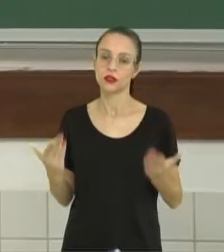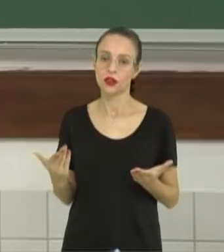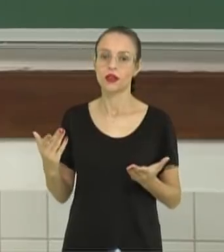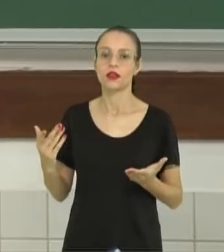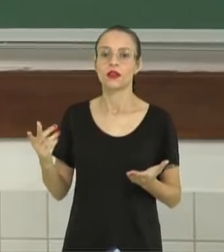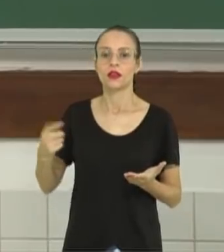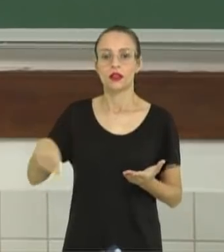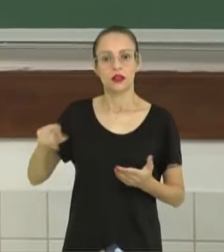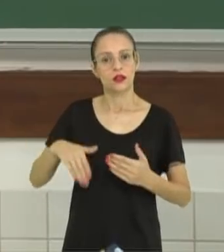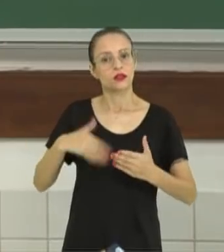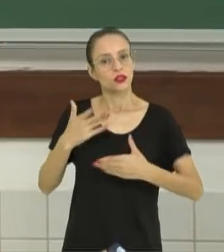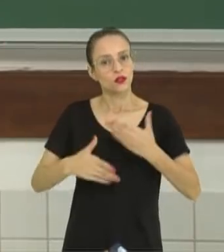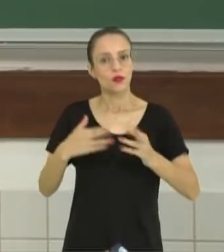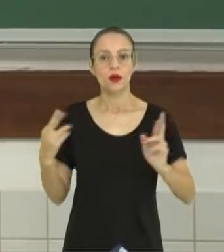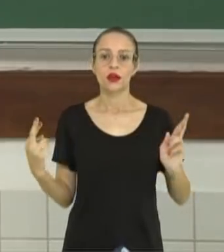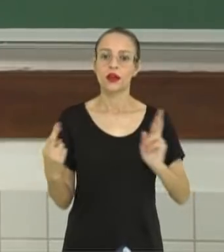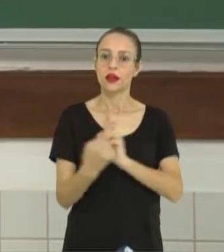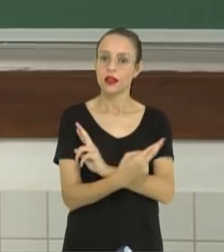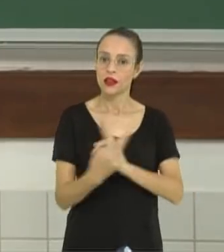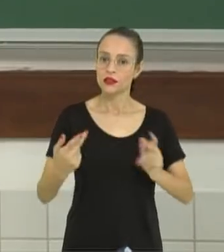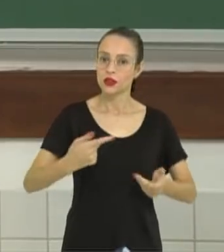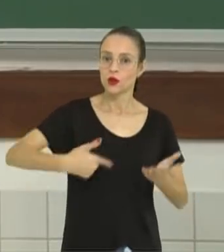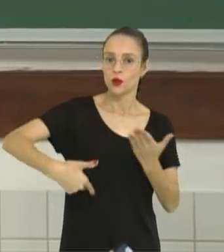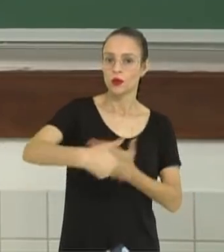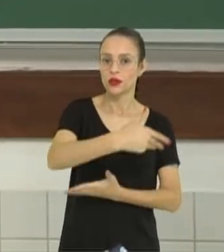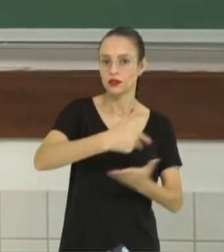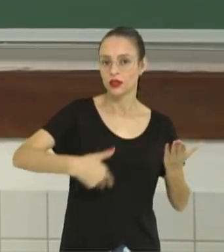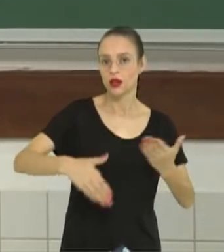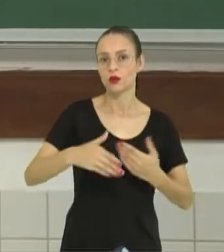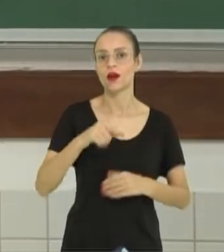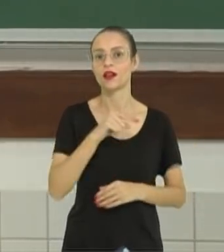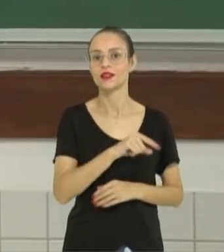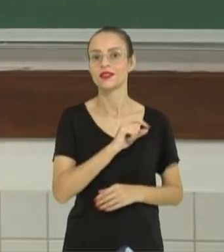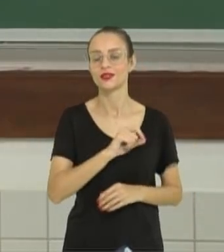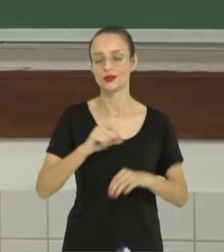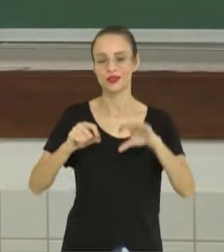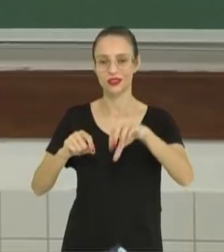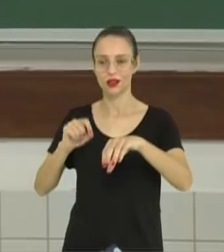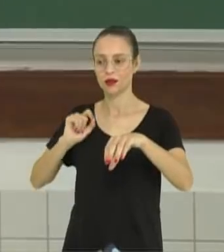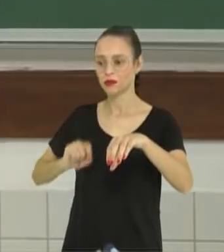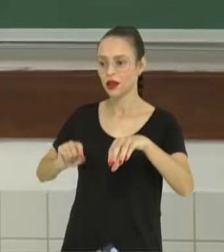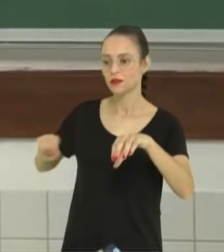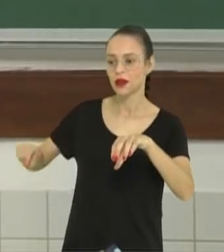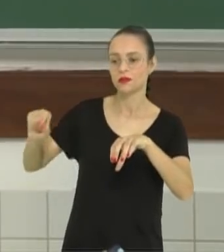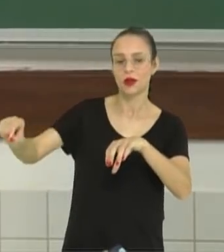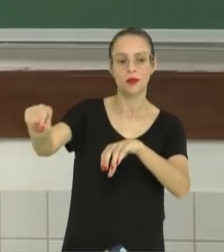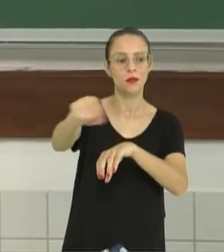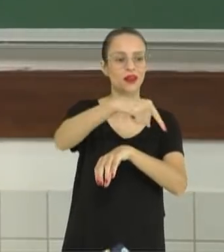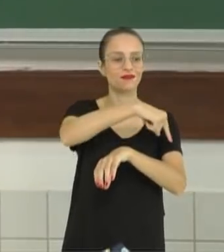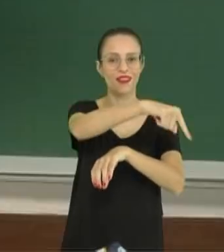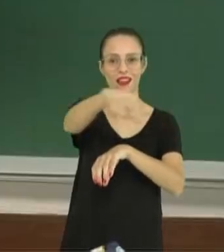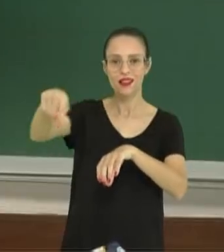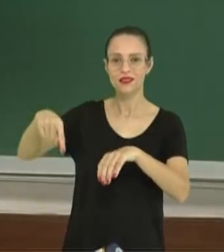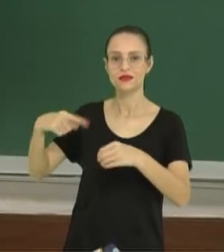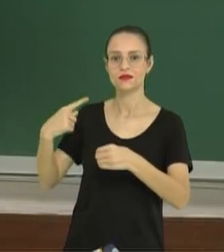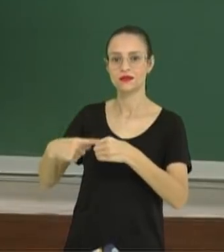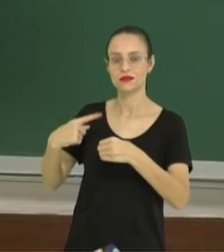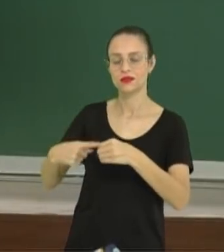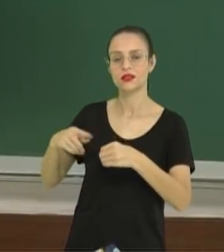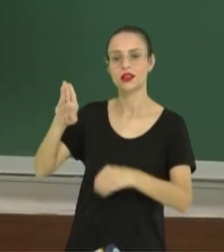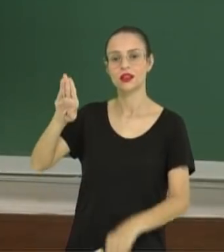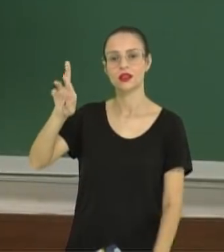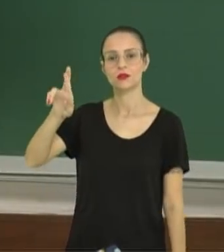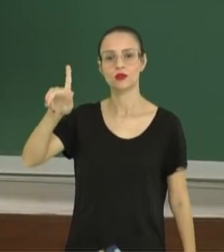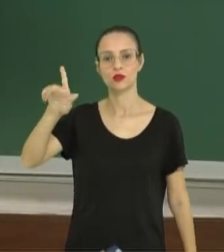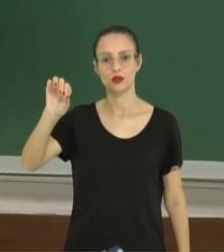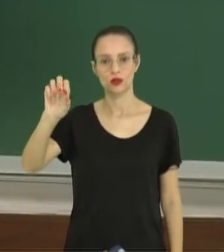a desenvolver suas relações comerciais entre si, nesses burgos, que eram essas cidades comerciais. Vamos ao